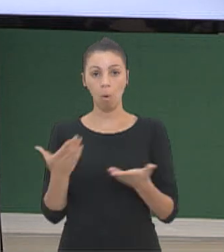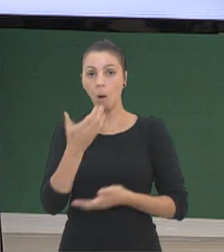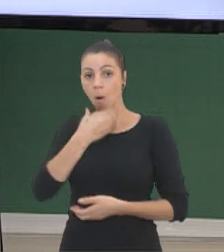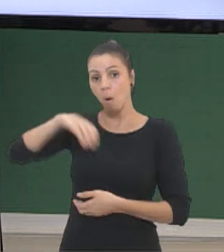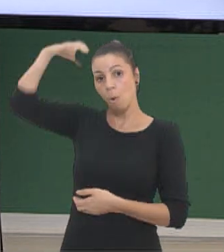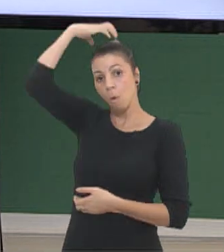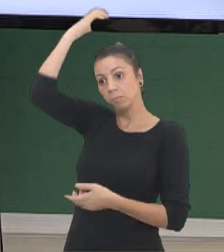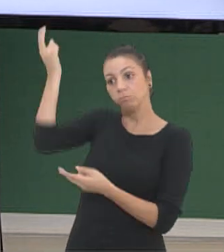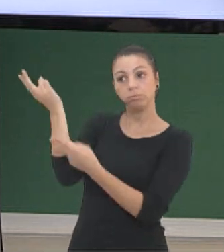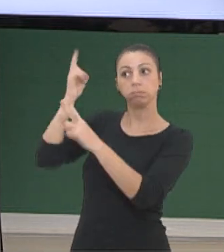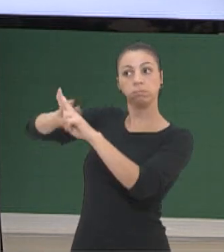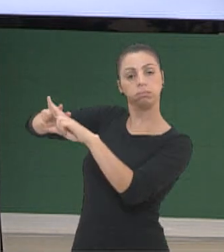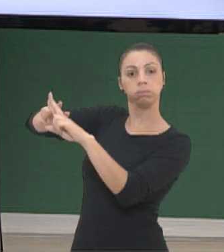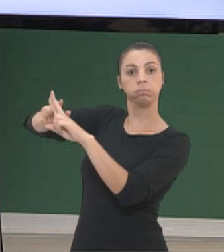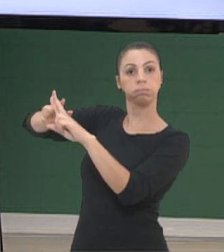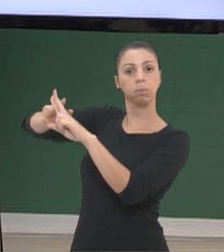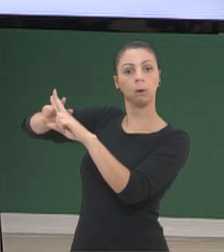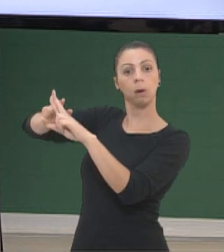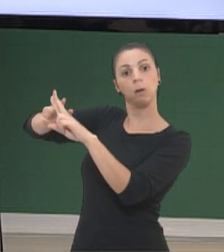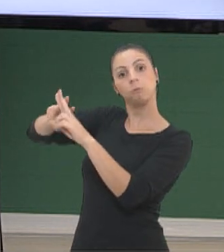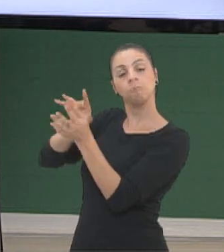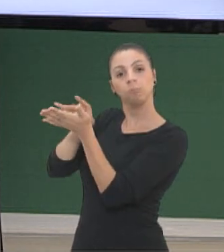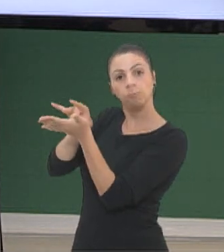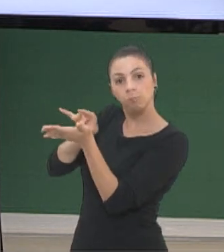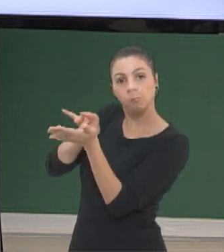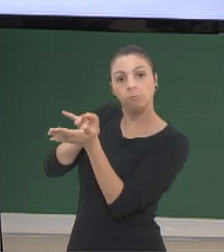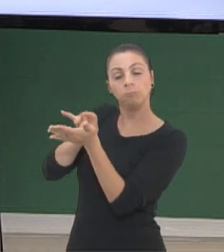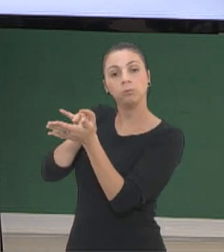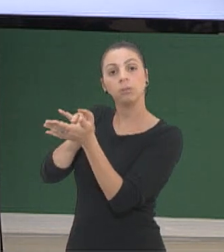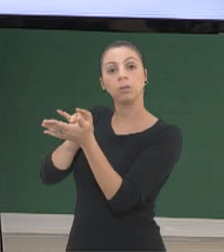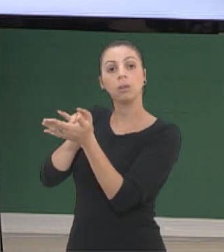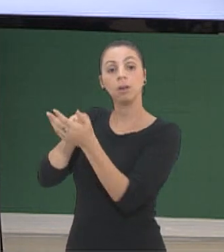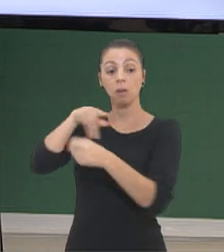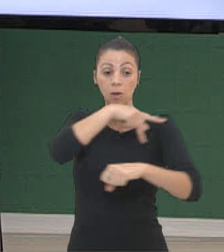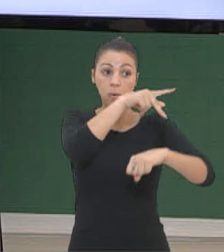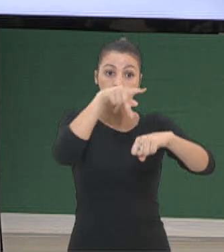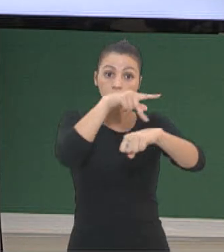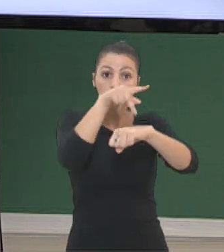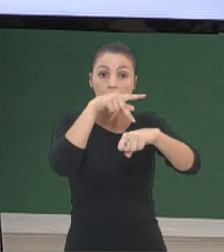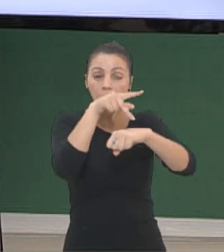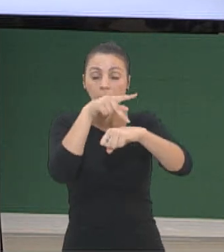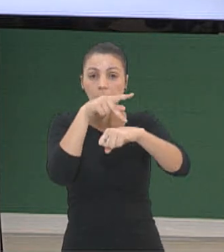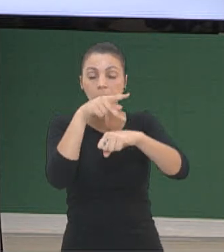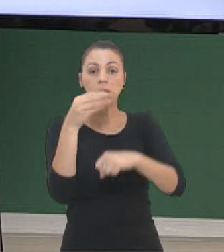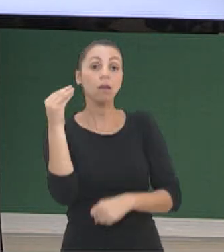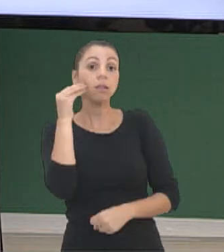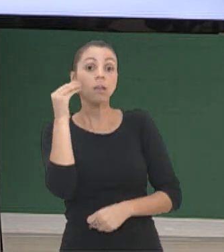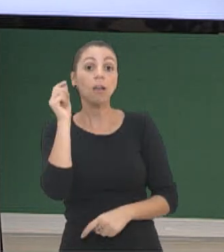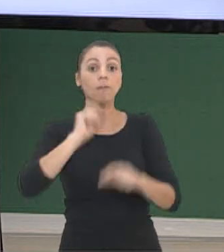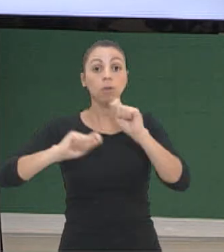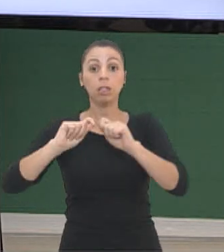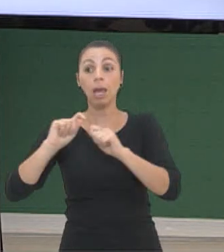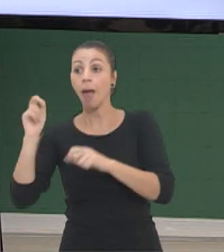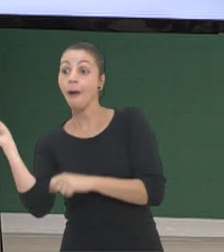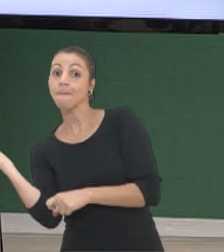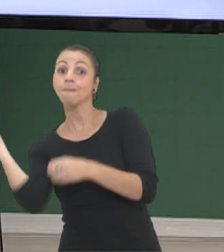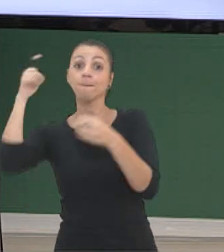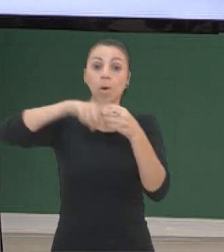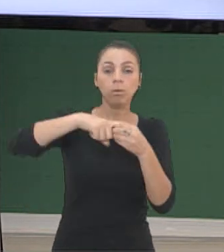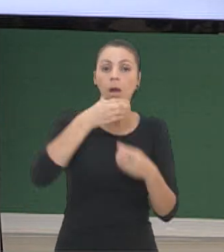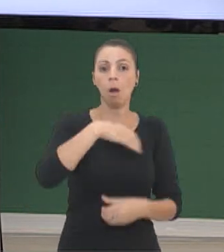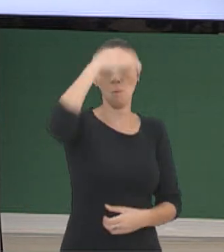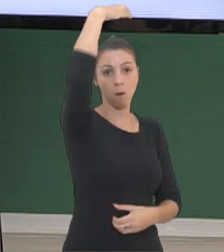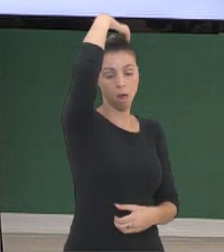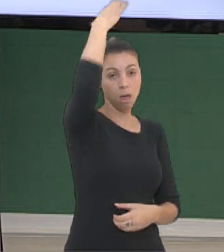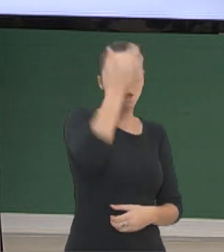preso, acusado de conspiração, e países absolutistas tentavam restituí-lo ao poder e obrigavam a França a se organizar